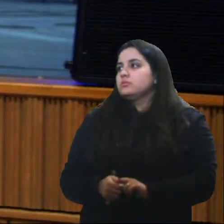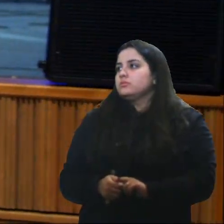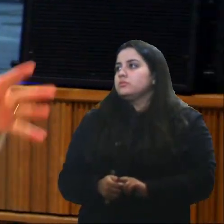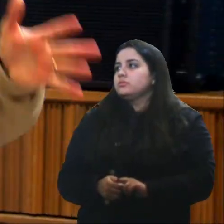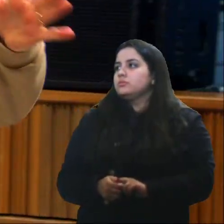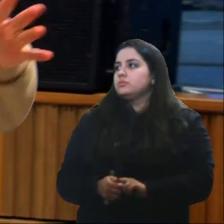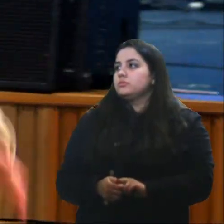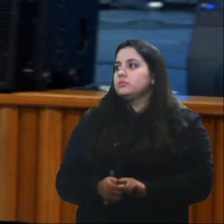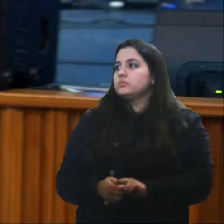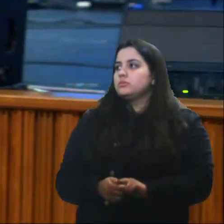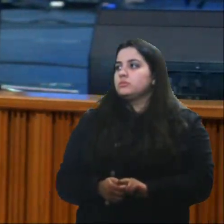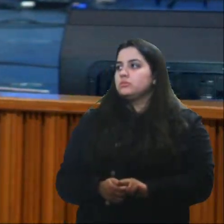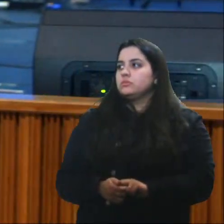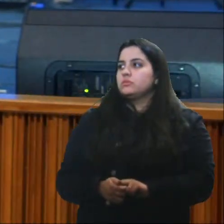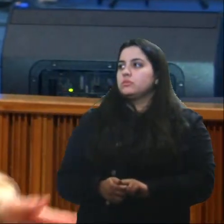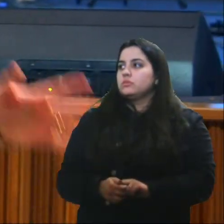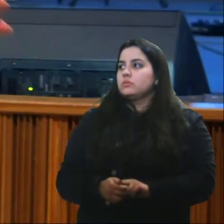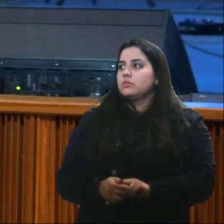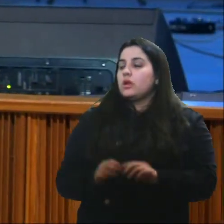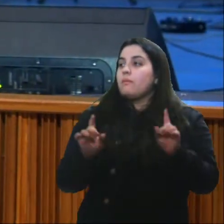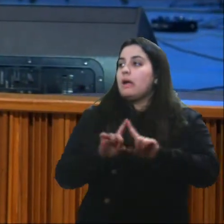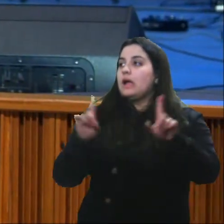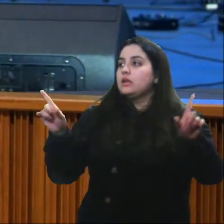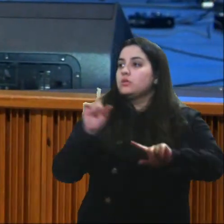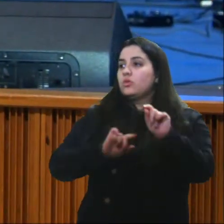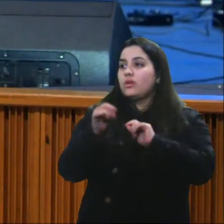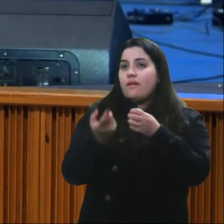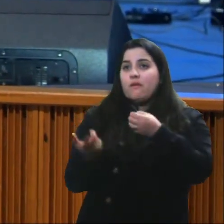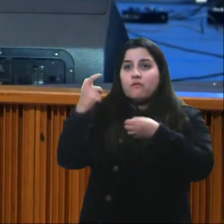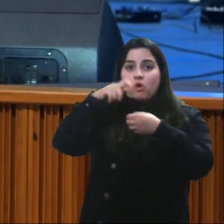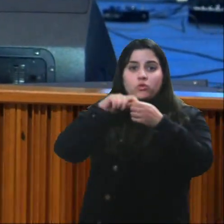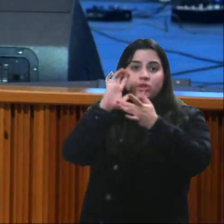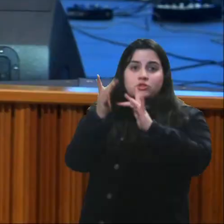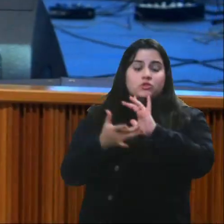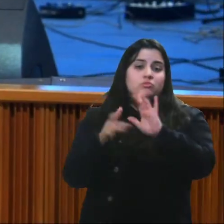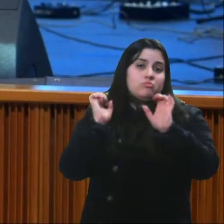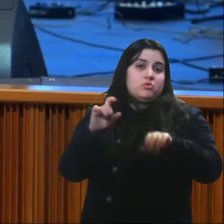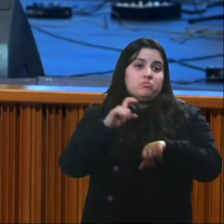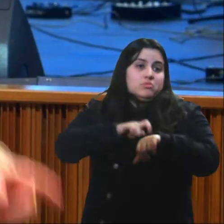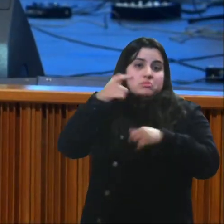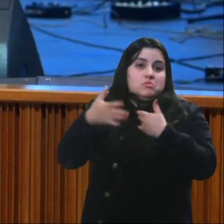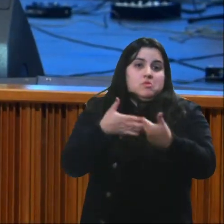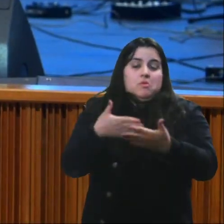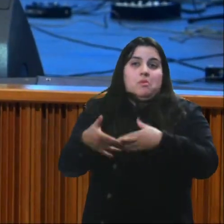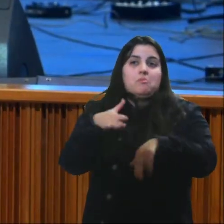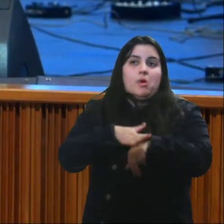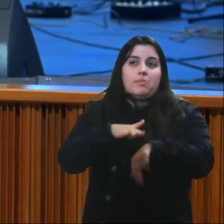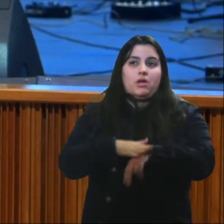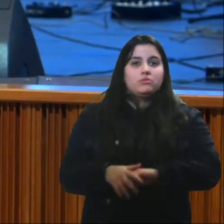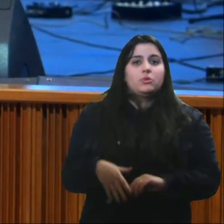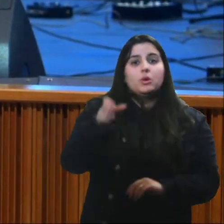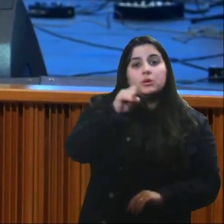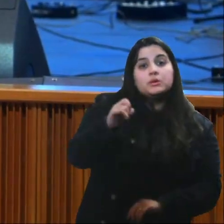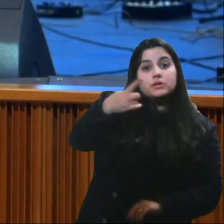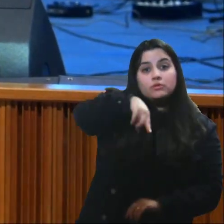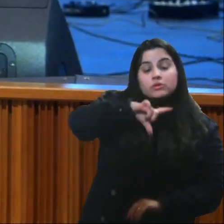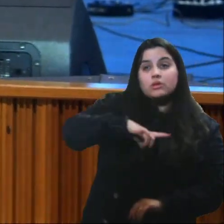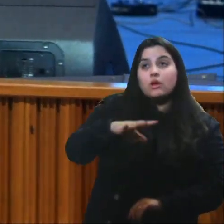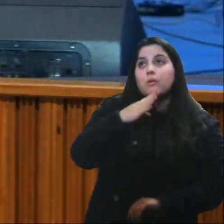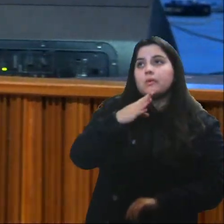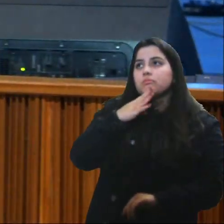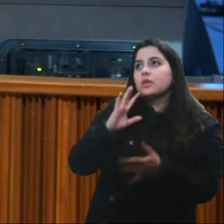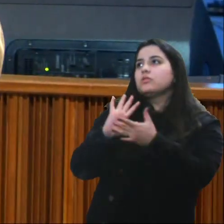mas a iminência da volta de Jesus pode acontecer a qualquer momento. E se você tem conhecimento de Jesus,